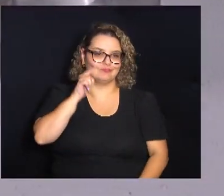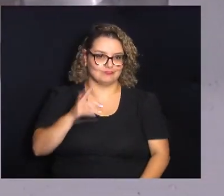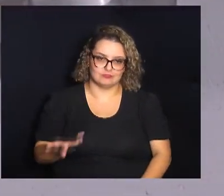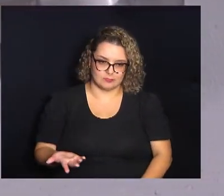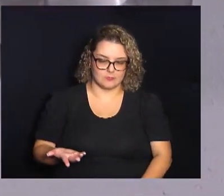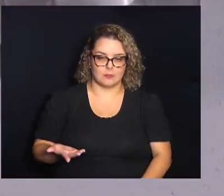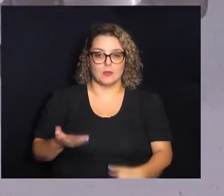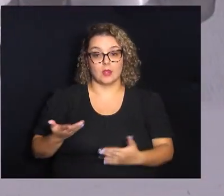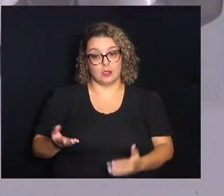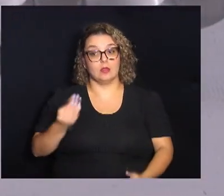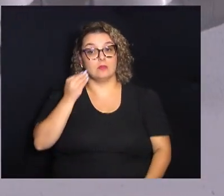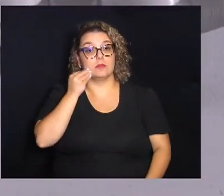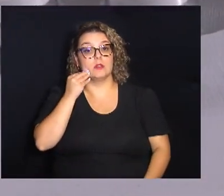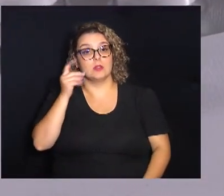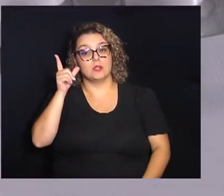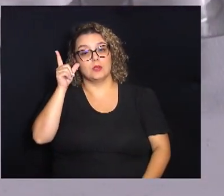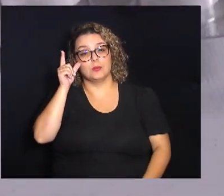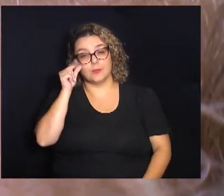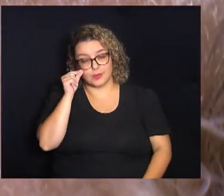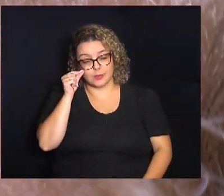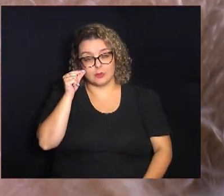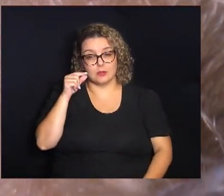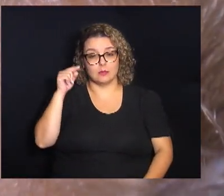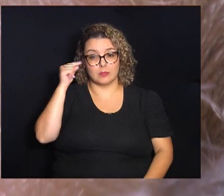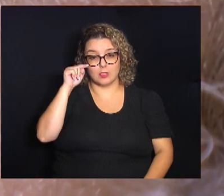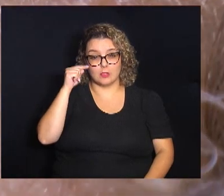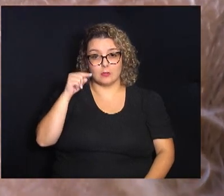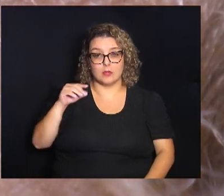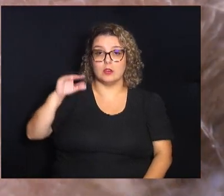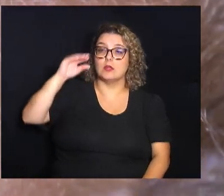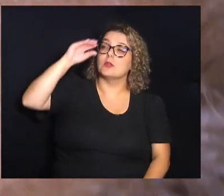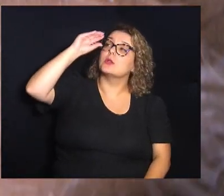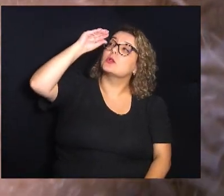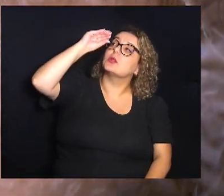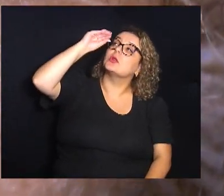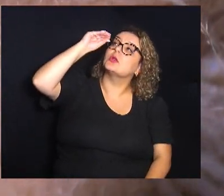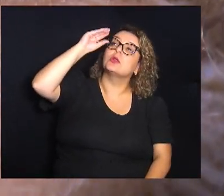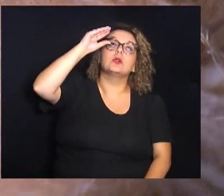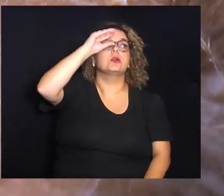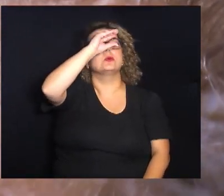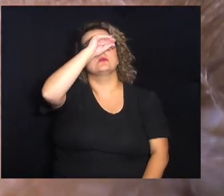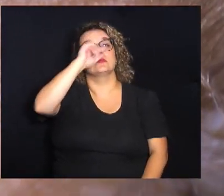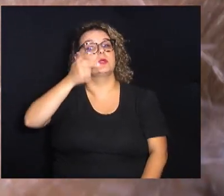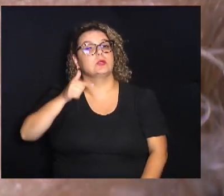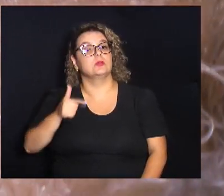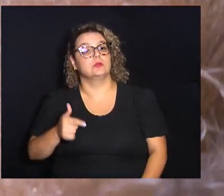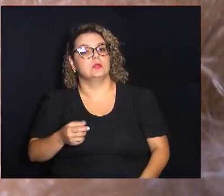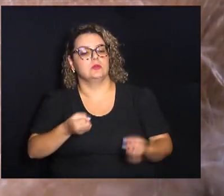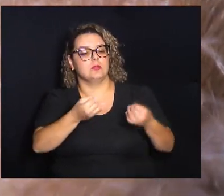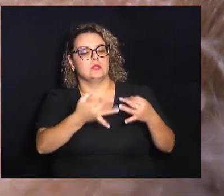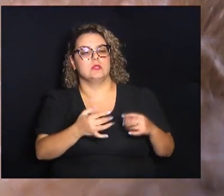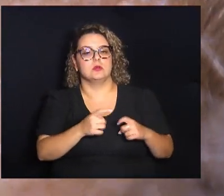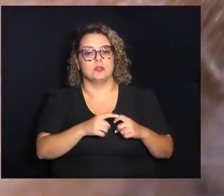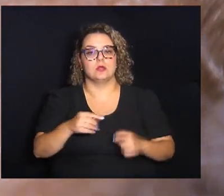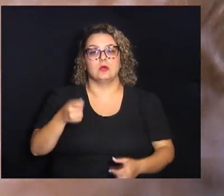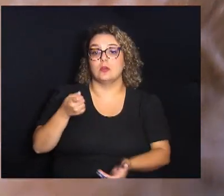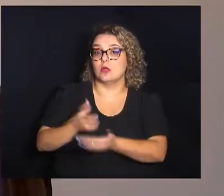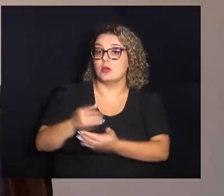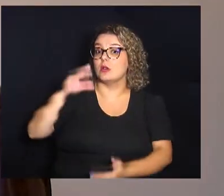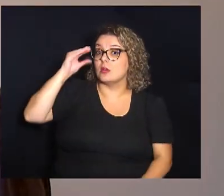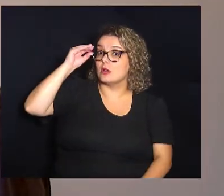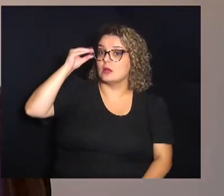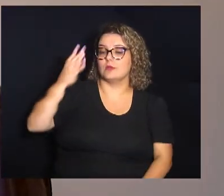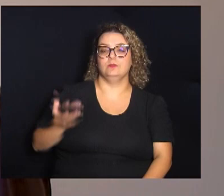para tentar aliviar a irritação nos olhos, Nicolas utilizava colírios sem prescrição médica, comprando colírios por conta